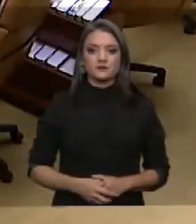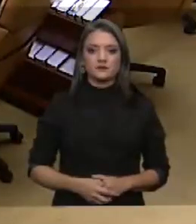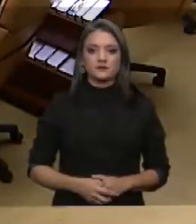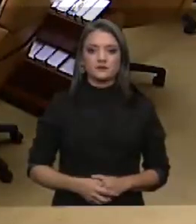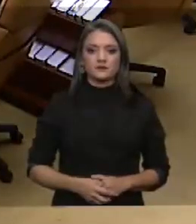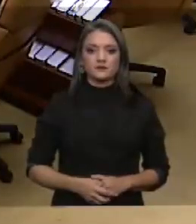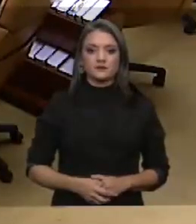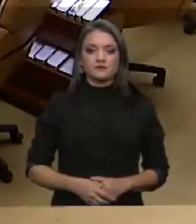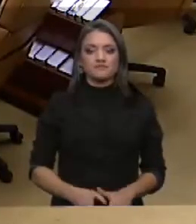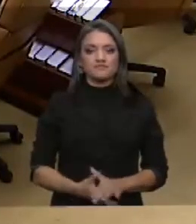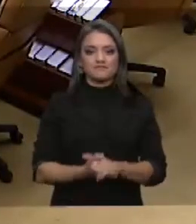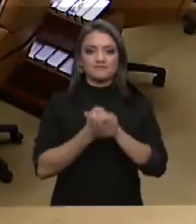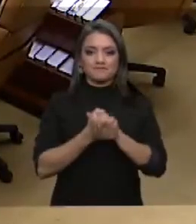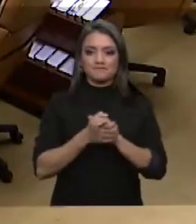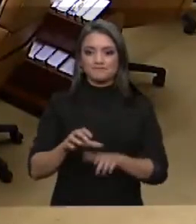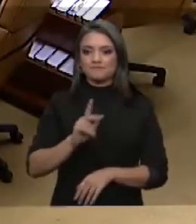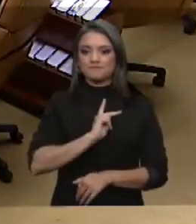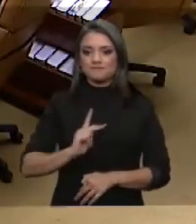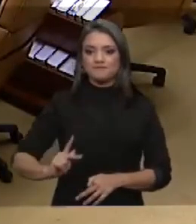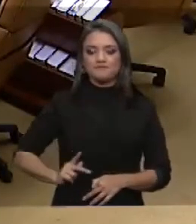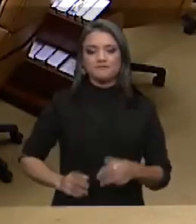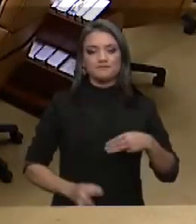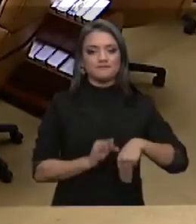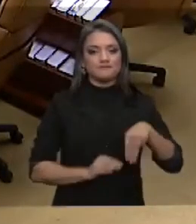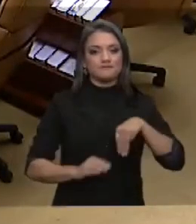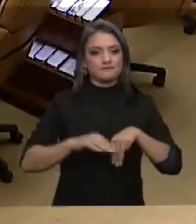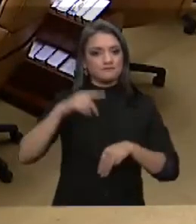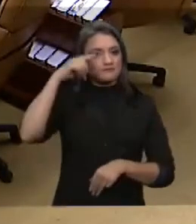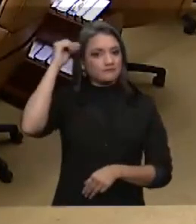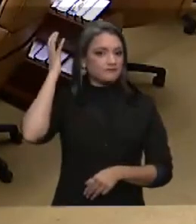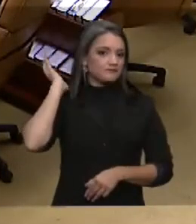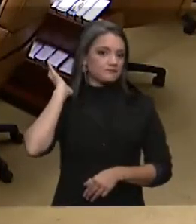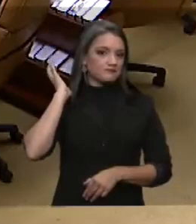Cumprimento a excelentíssima senhora presidente, ministra Rosa Weber.